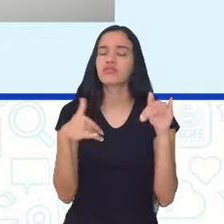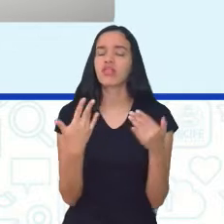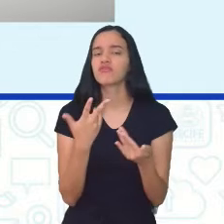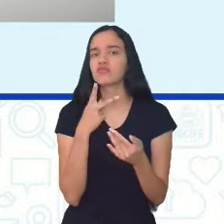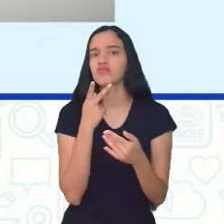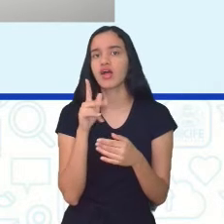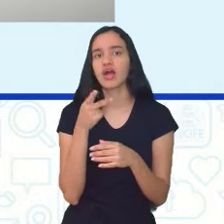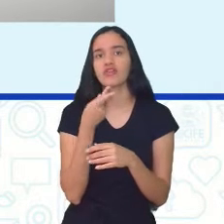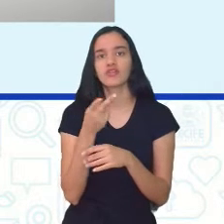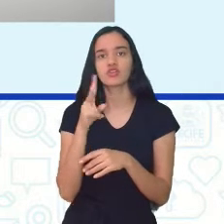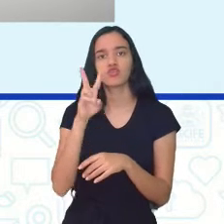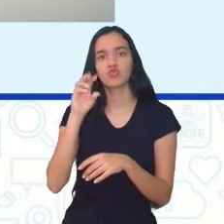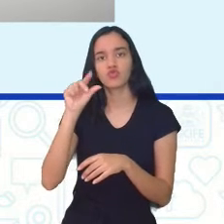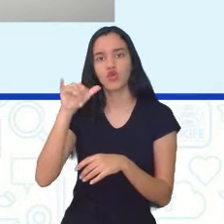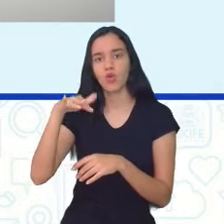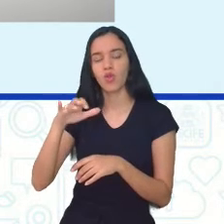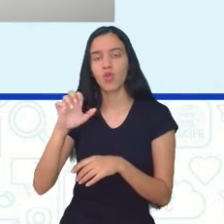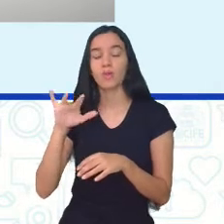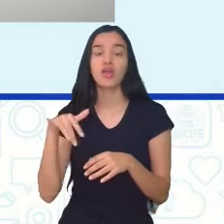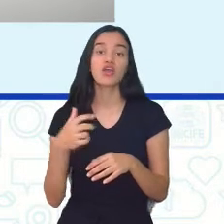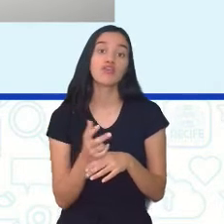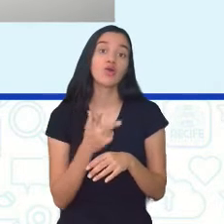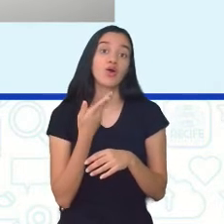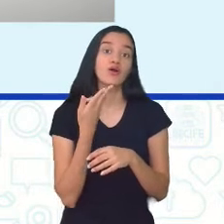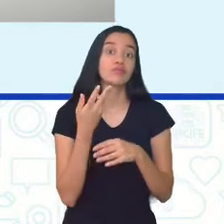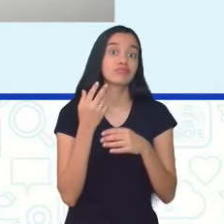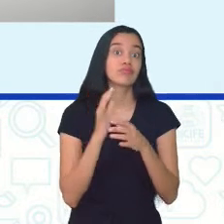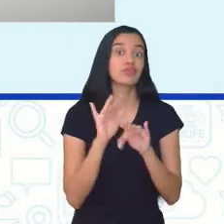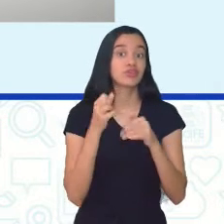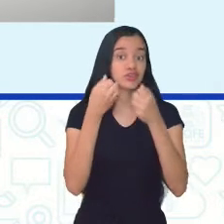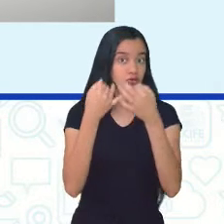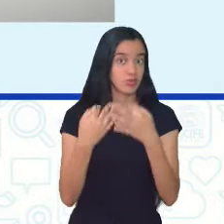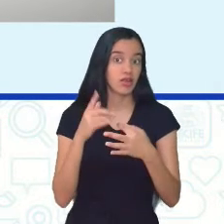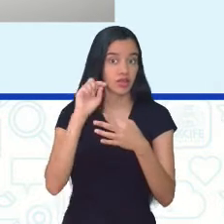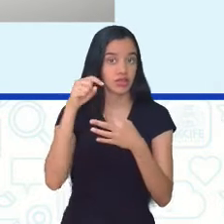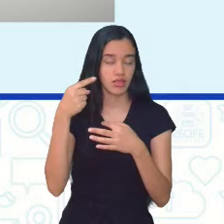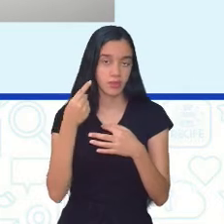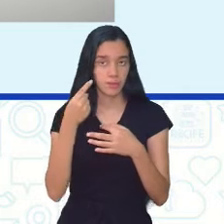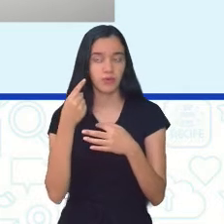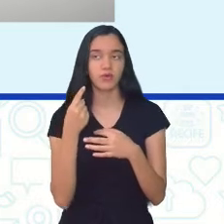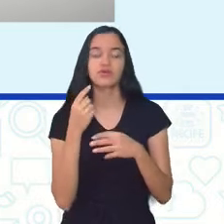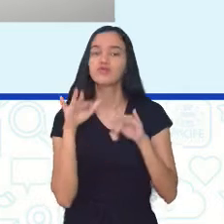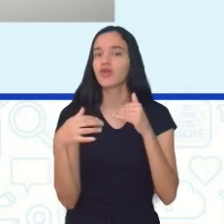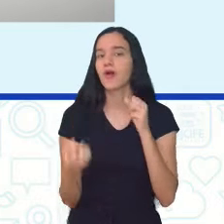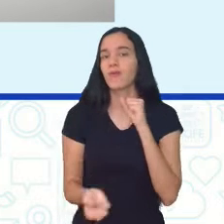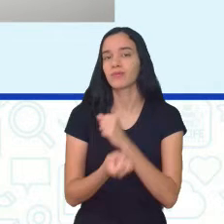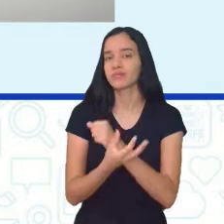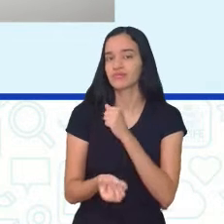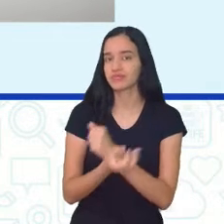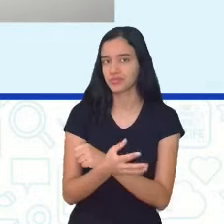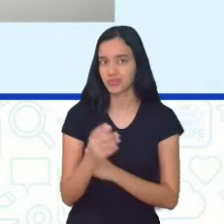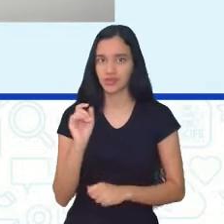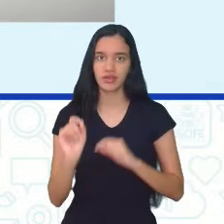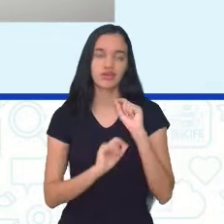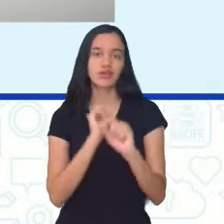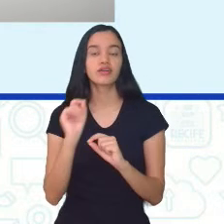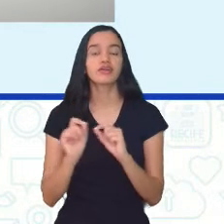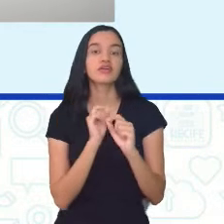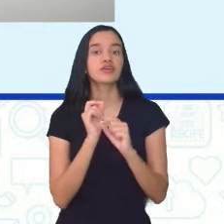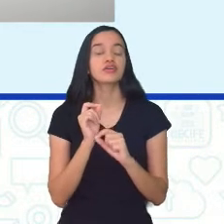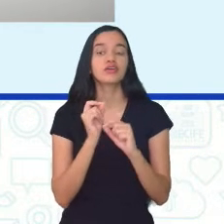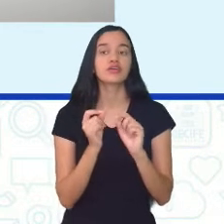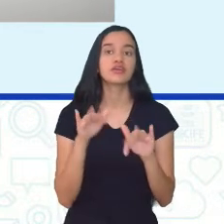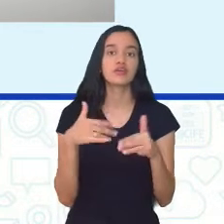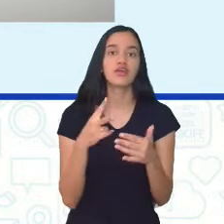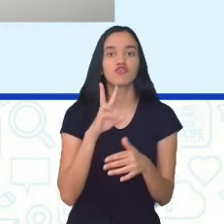na próxima aula eu vou explicar essa diferença de volume e capacidade. Eu vou só dar um spoiler, que é, o